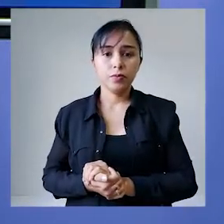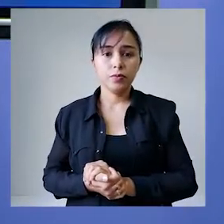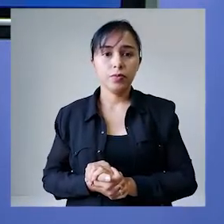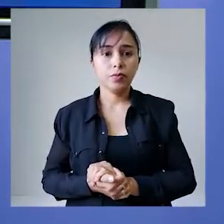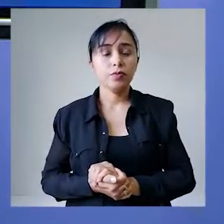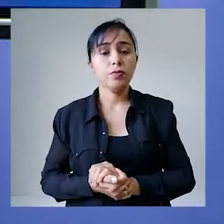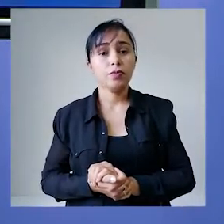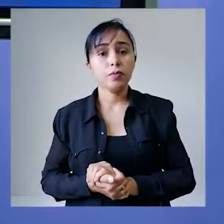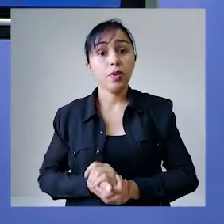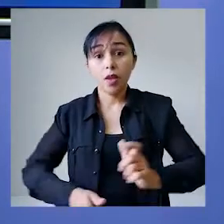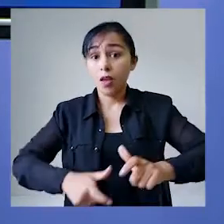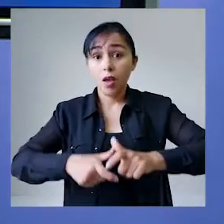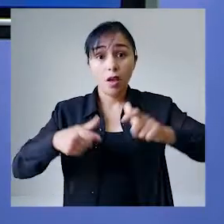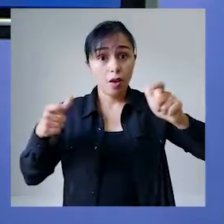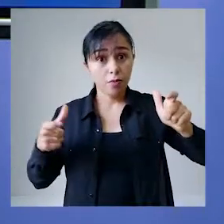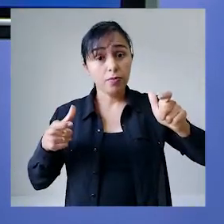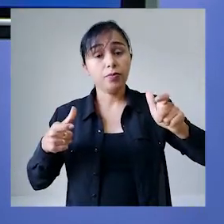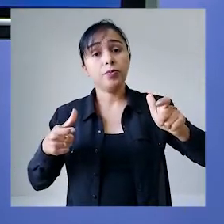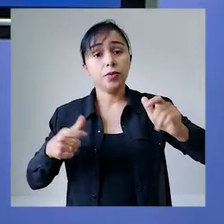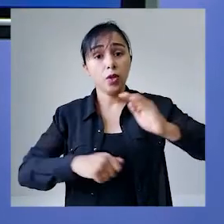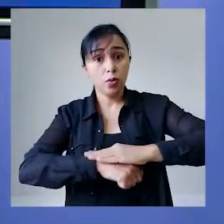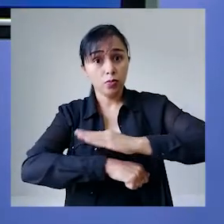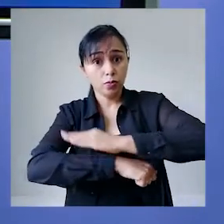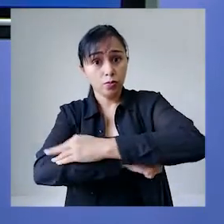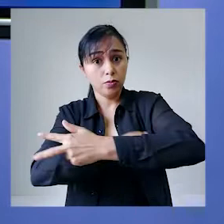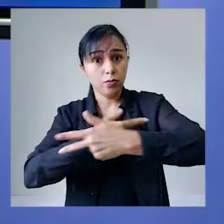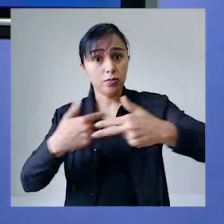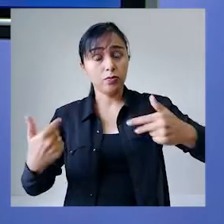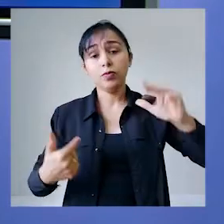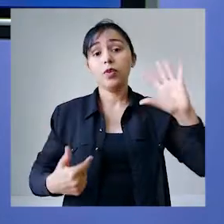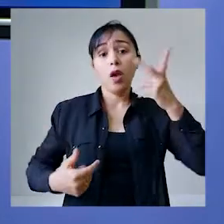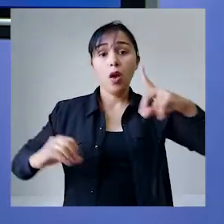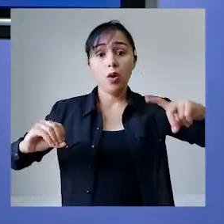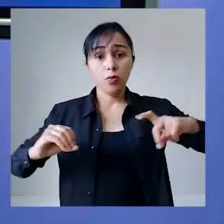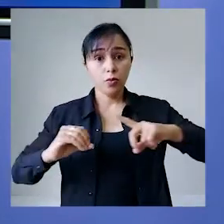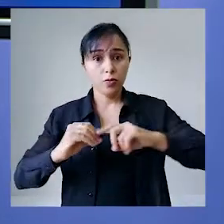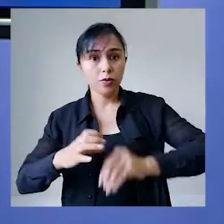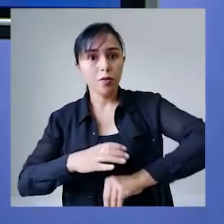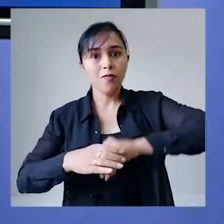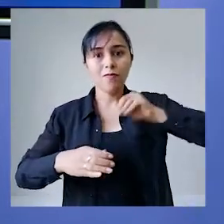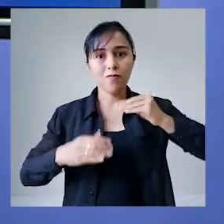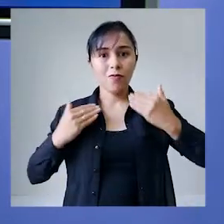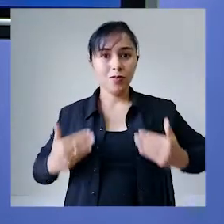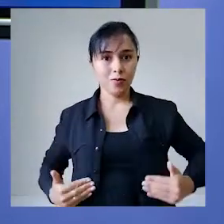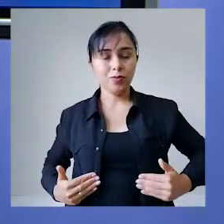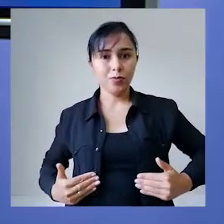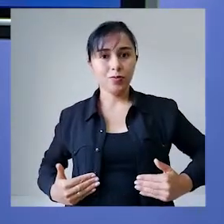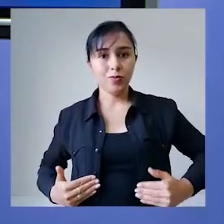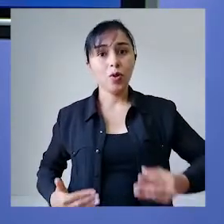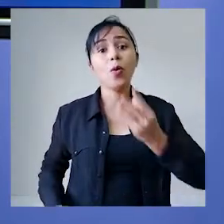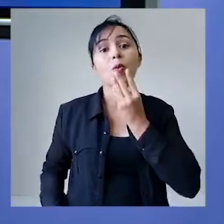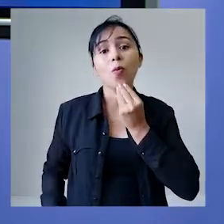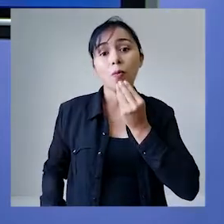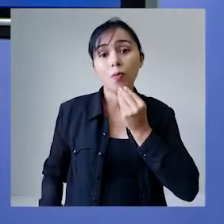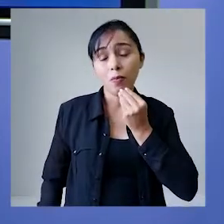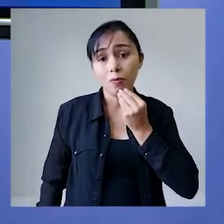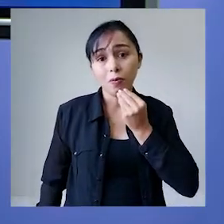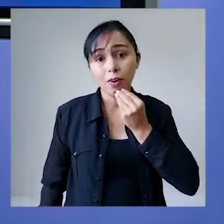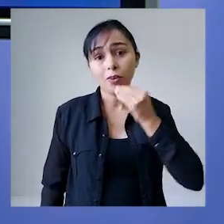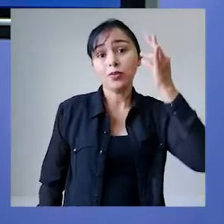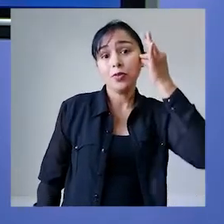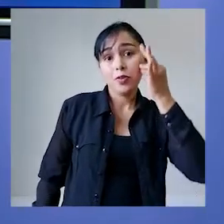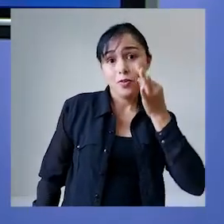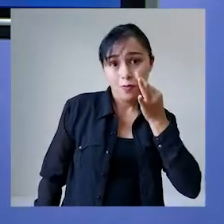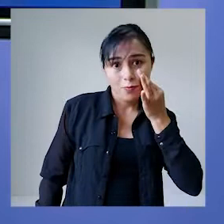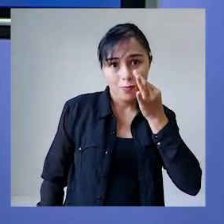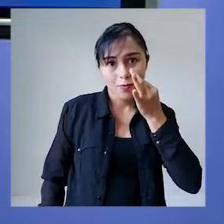Esses animais, na sua maioria, eles realizam o que chamamos de fecundação externa, ou seja, o macho não introduz o seu